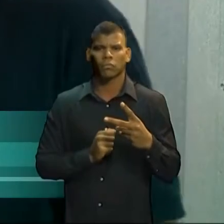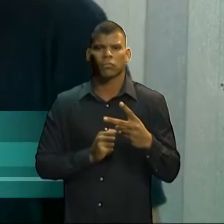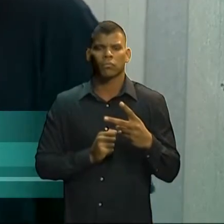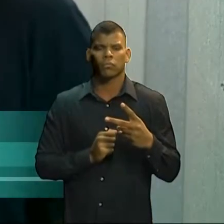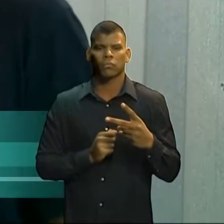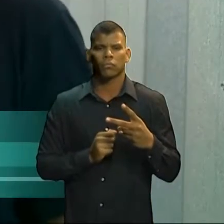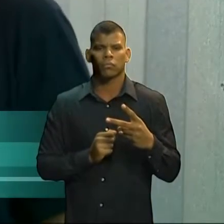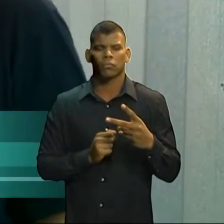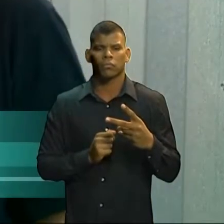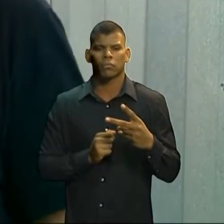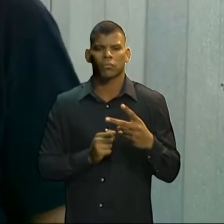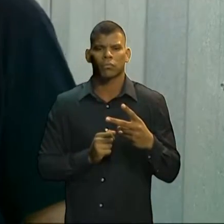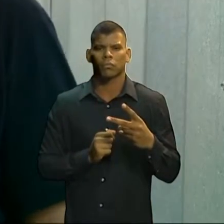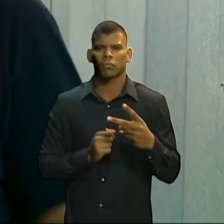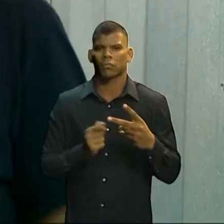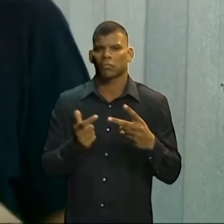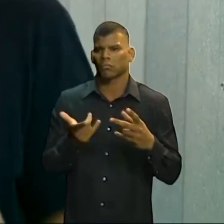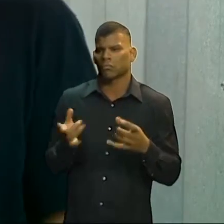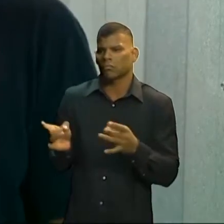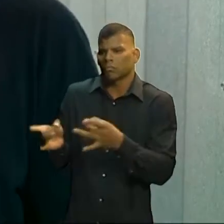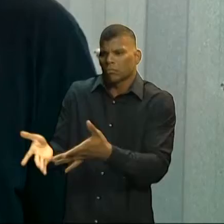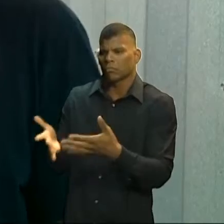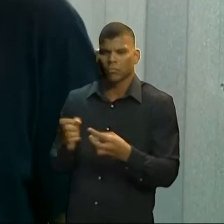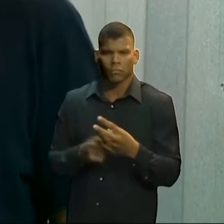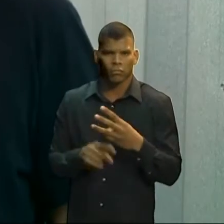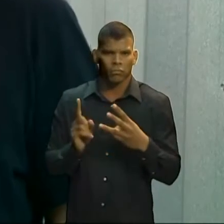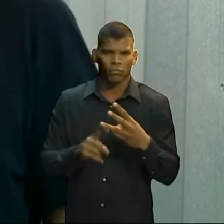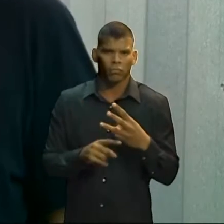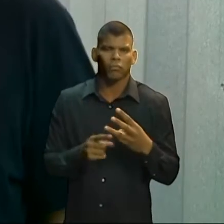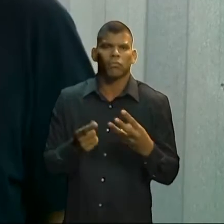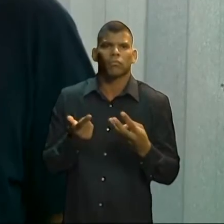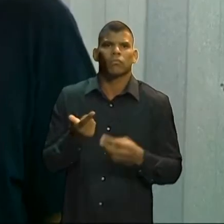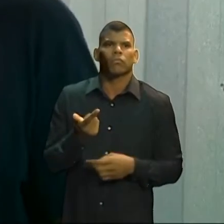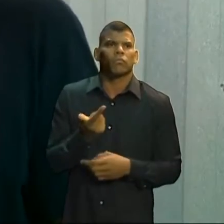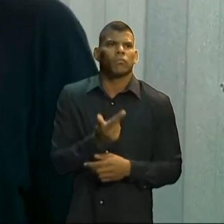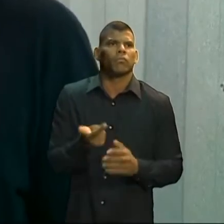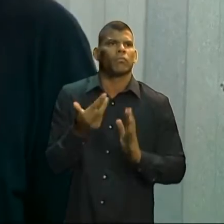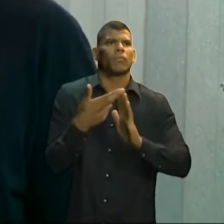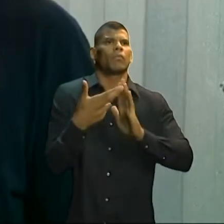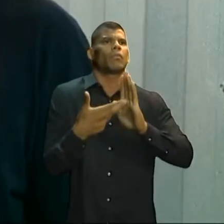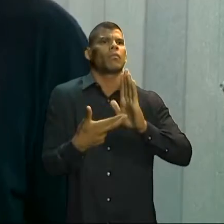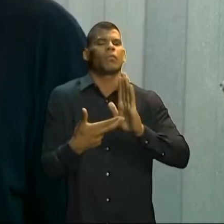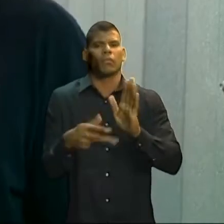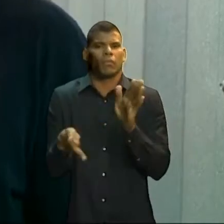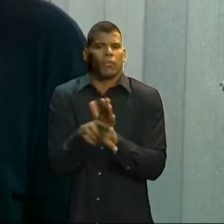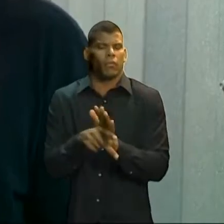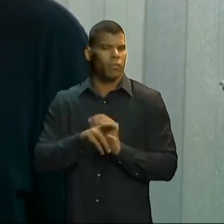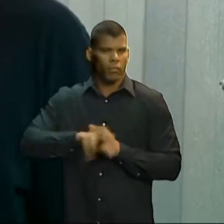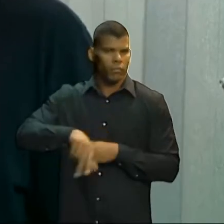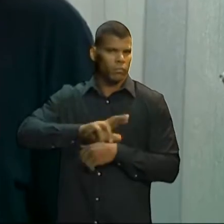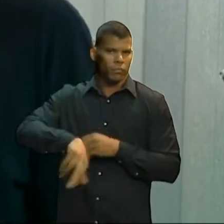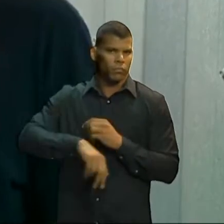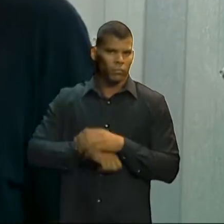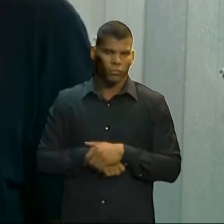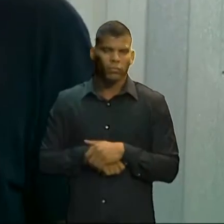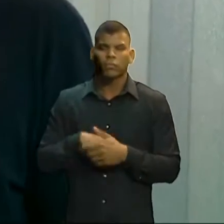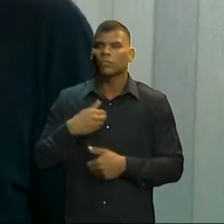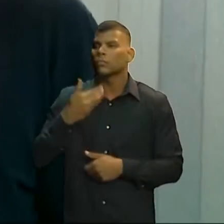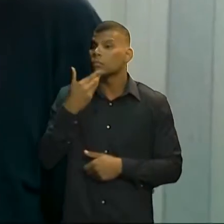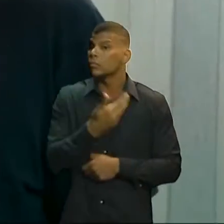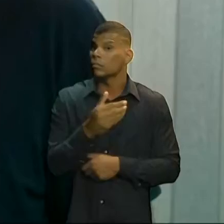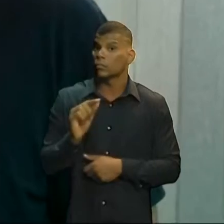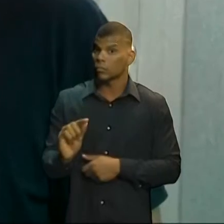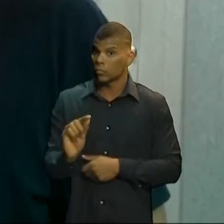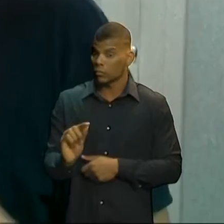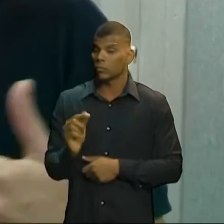que estava destinado a descarte. Então, nós não temos uma restrição de armazenagem, apenas pedimos que o cliente